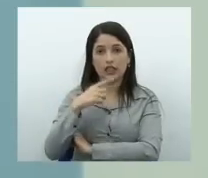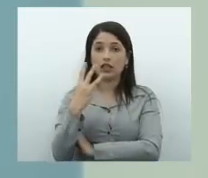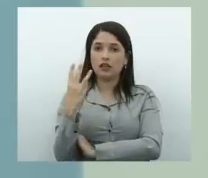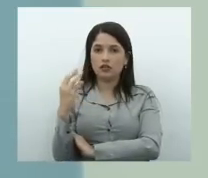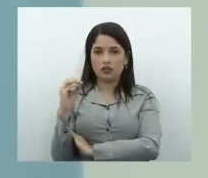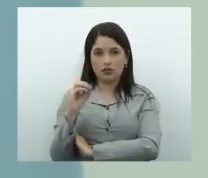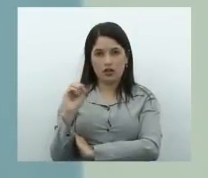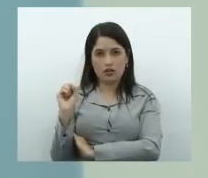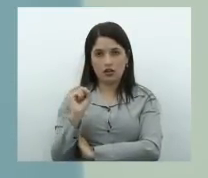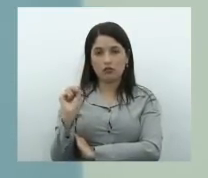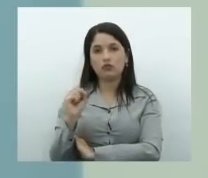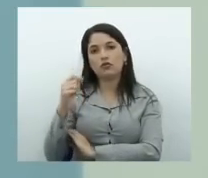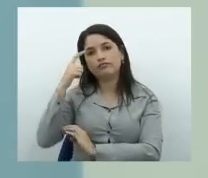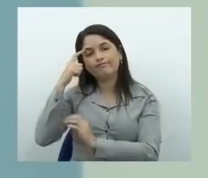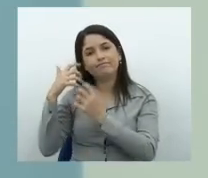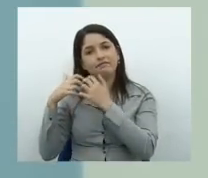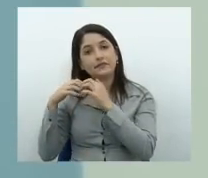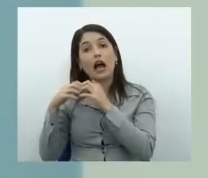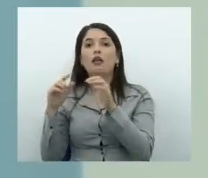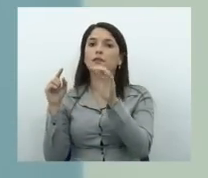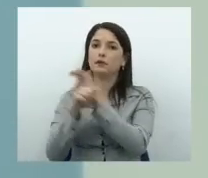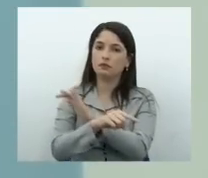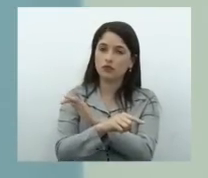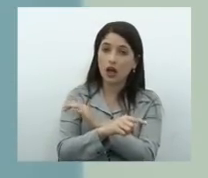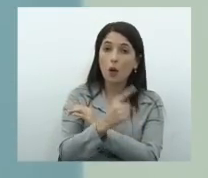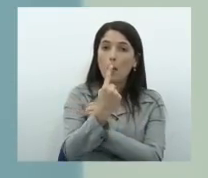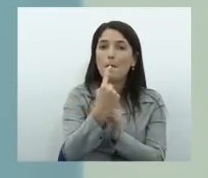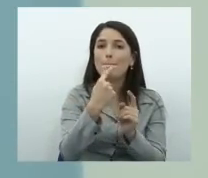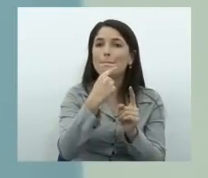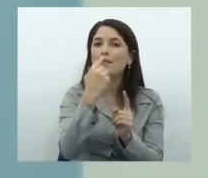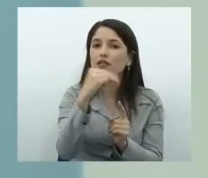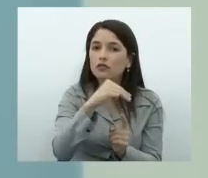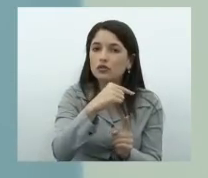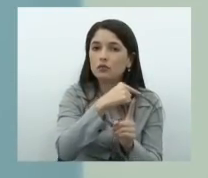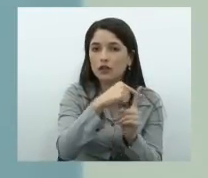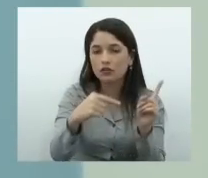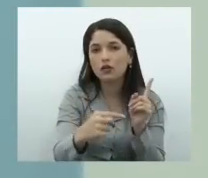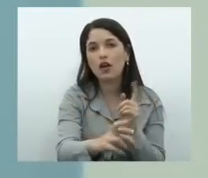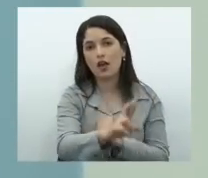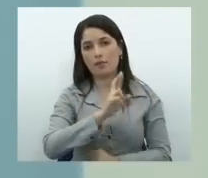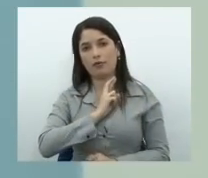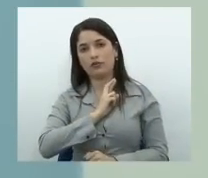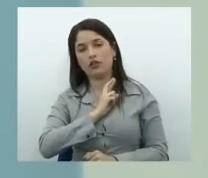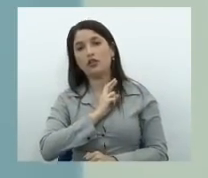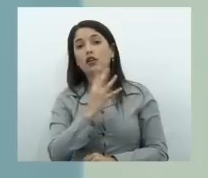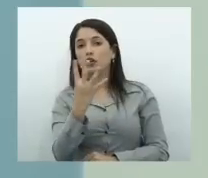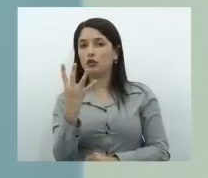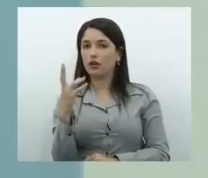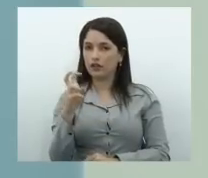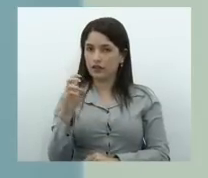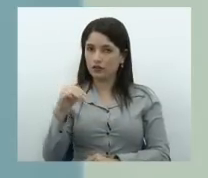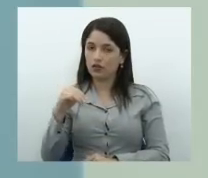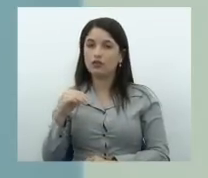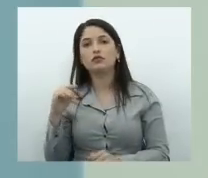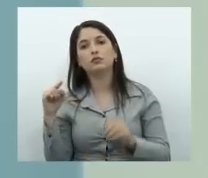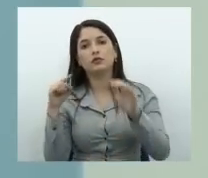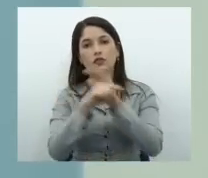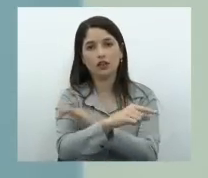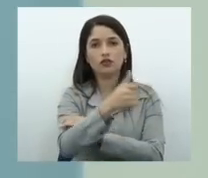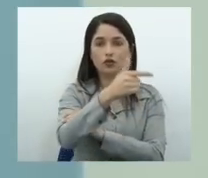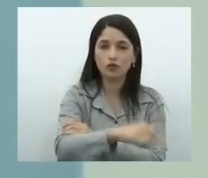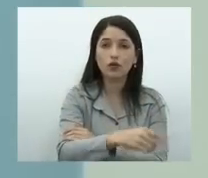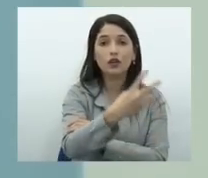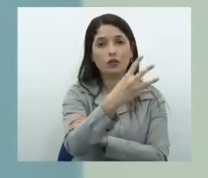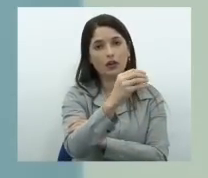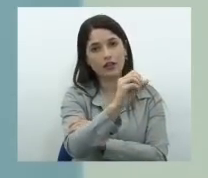para a pergunta, 1 minuto e meio para a resposta, 45 segundos para a réplica e 45 segundos para a tréplica. O